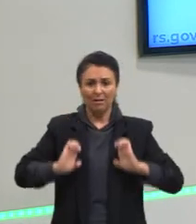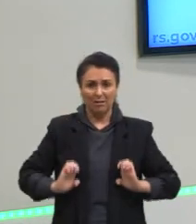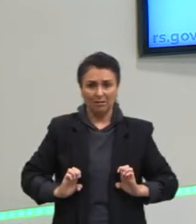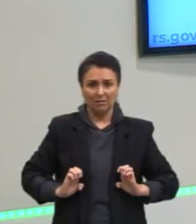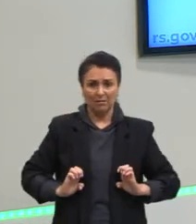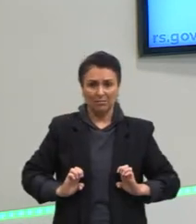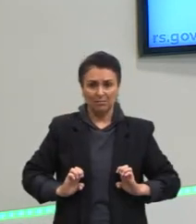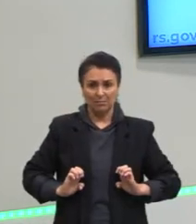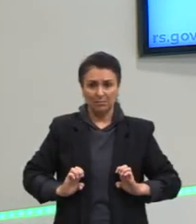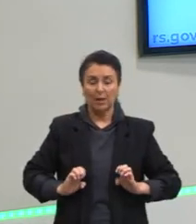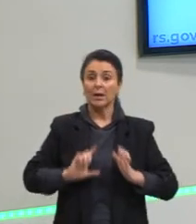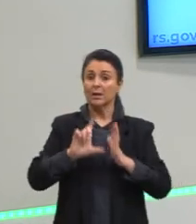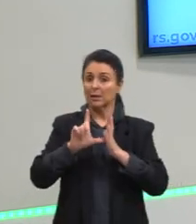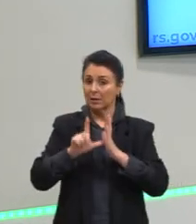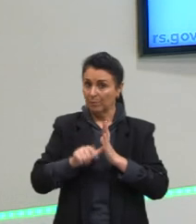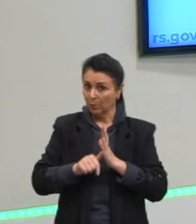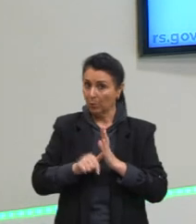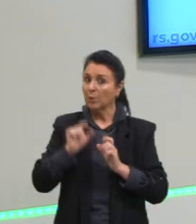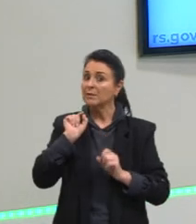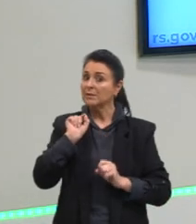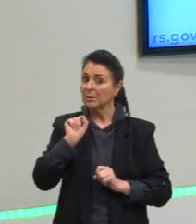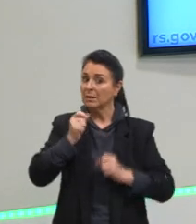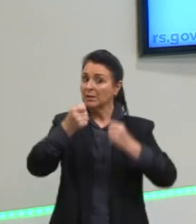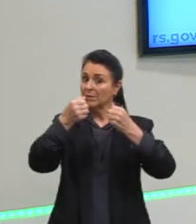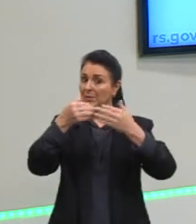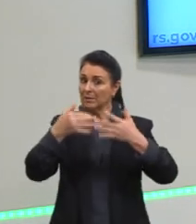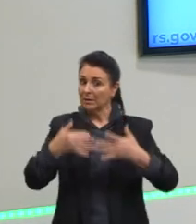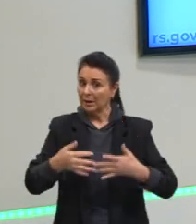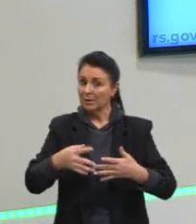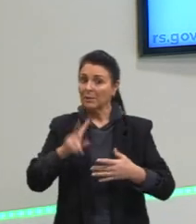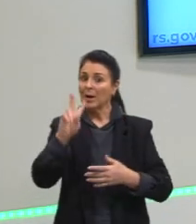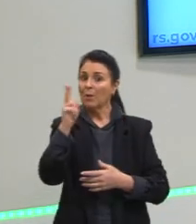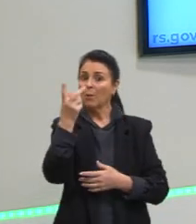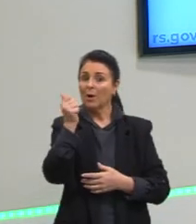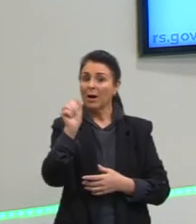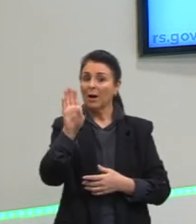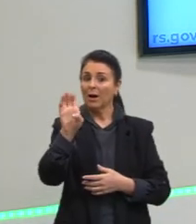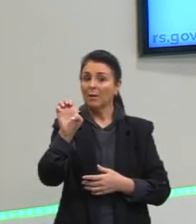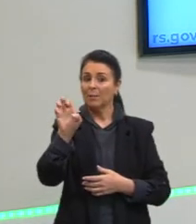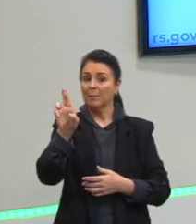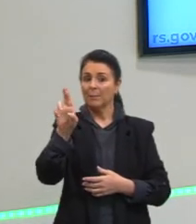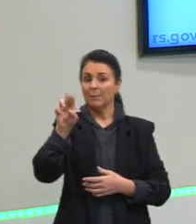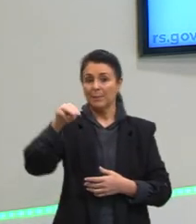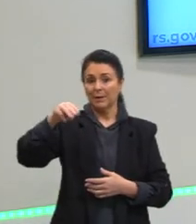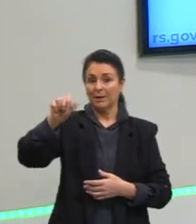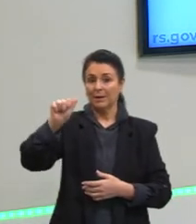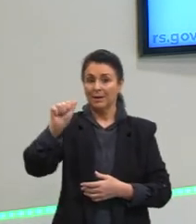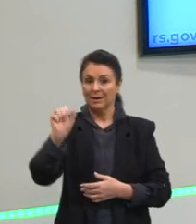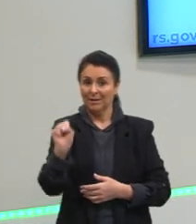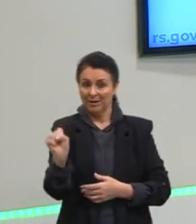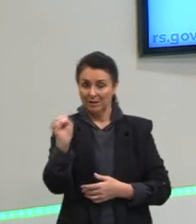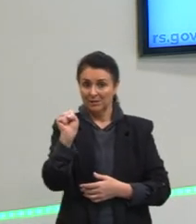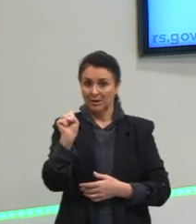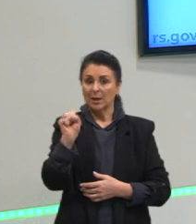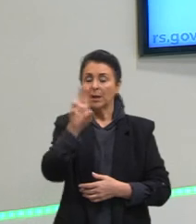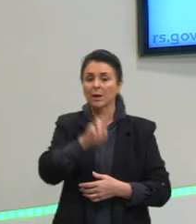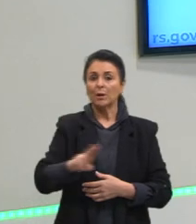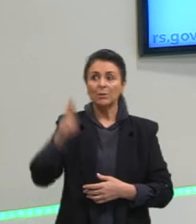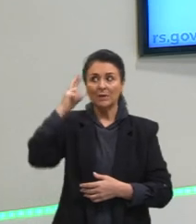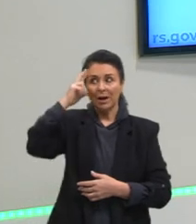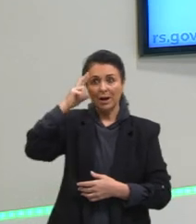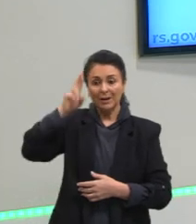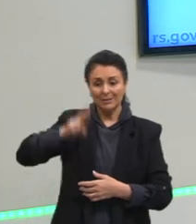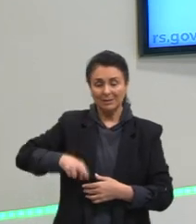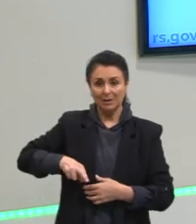vai ser discutido depois aqui por mais tarde por rabinos né através da Razão instrumental ele faz alguns